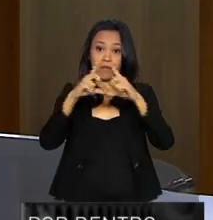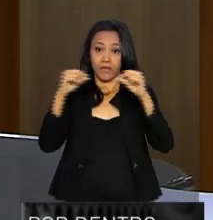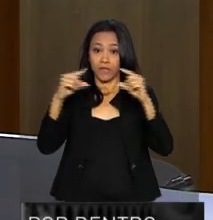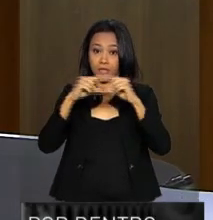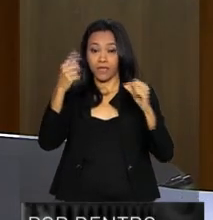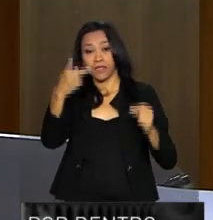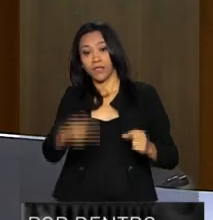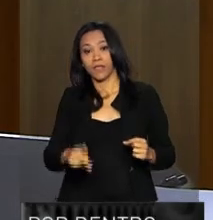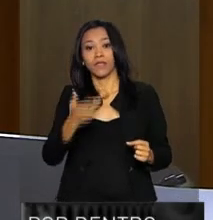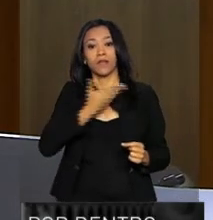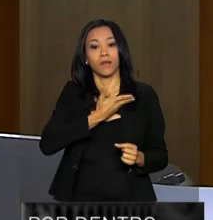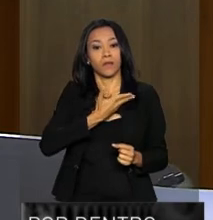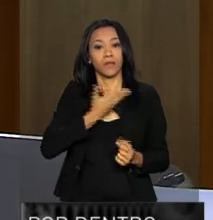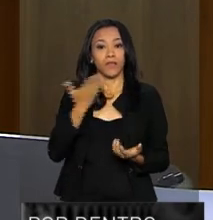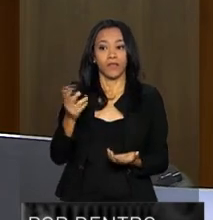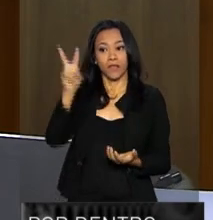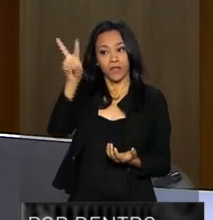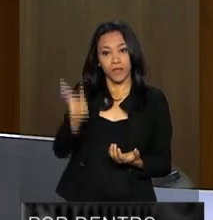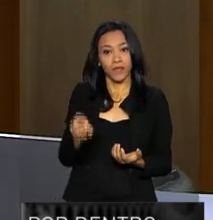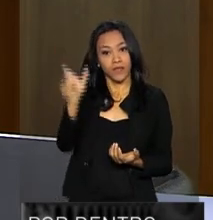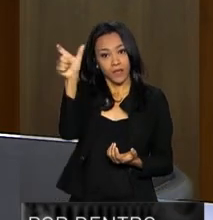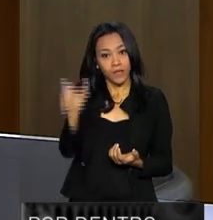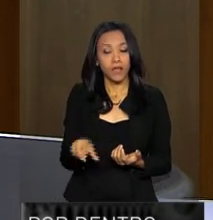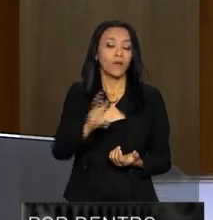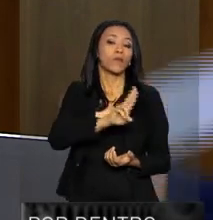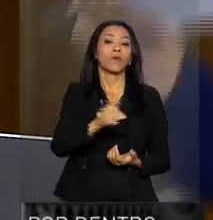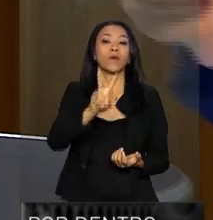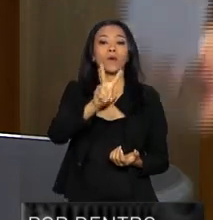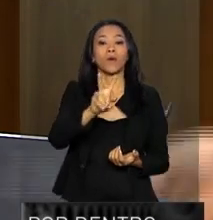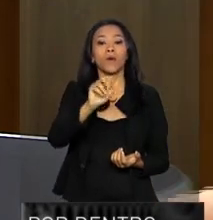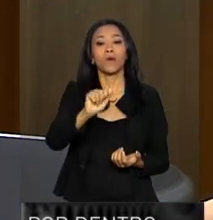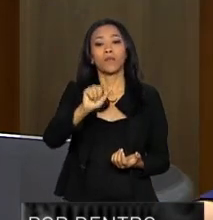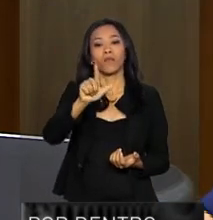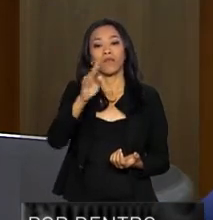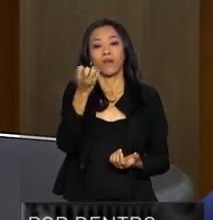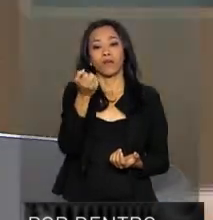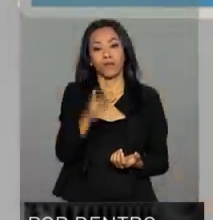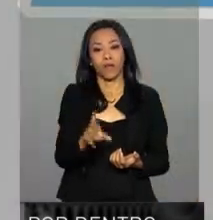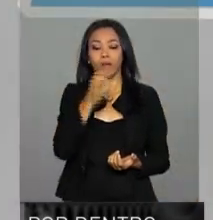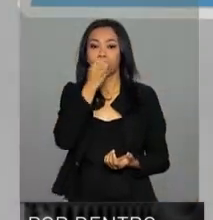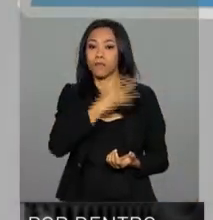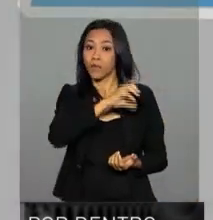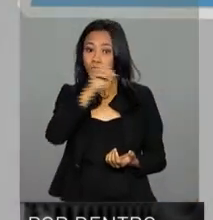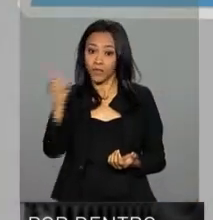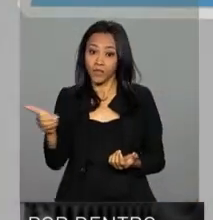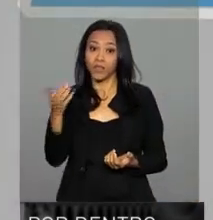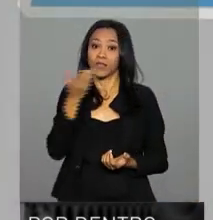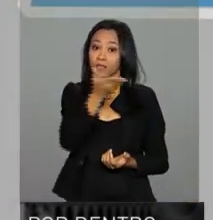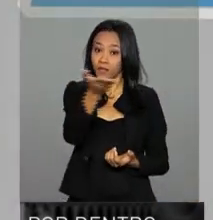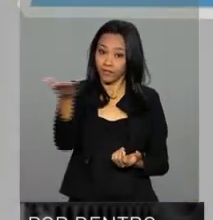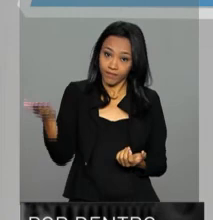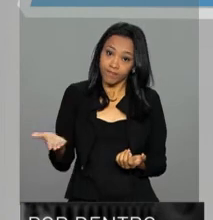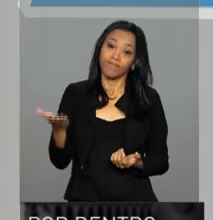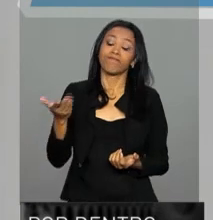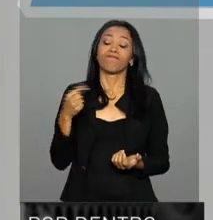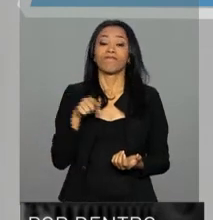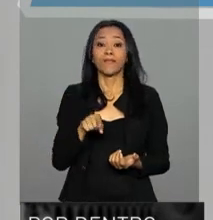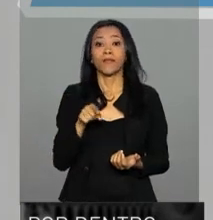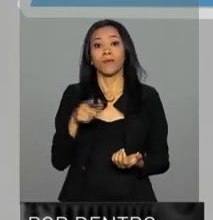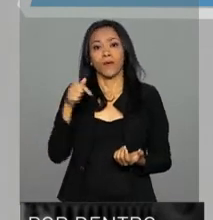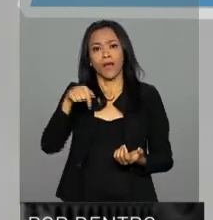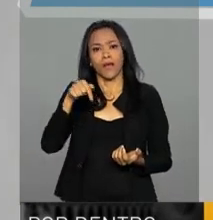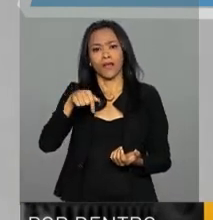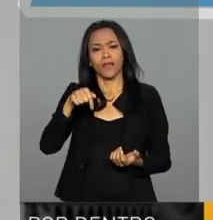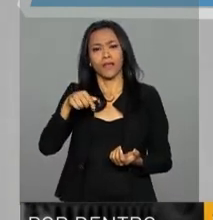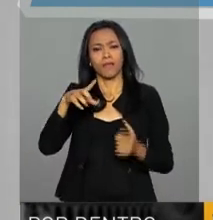meu colega walter lima na linha olavo tem bom dia para você ou aquela onde eu também pra você até mesmo faltando que além da nacional de brasília